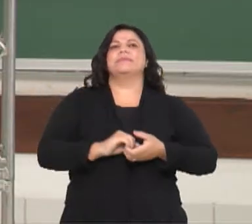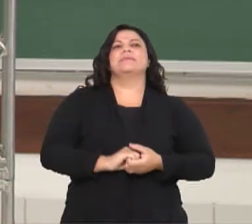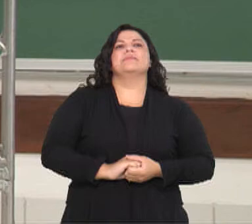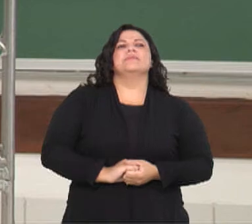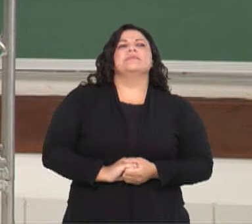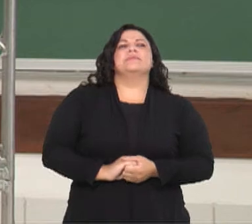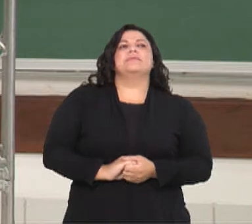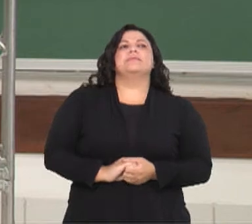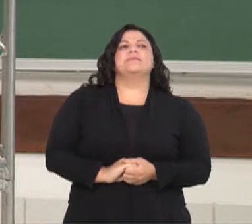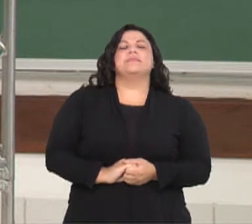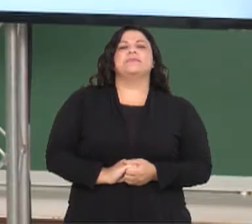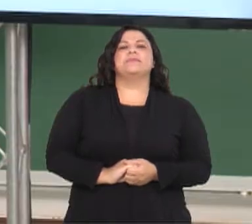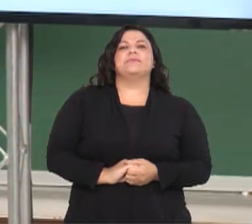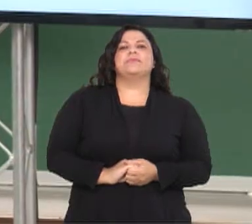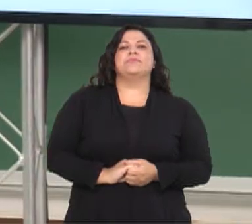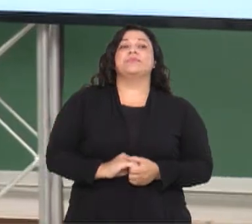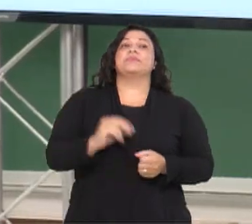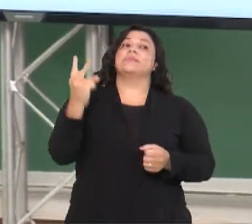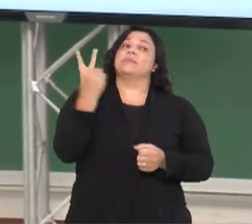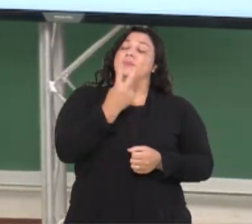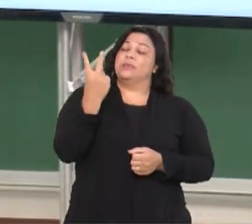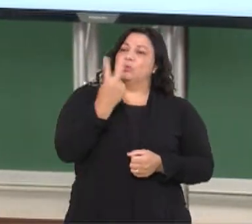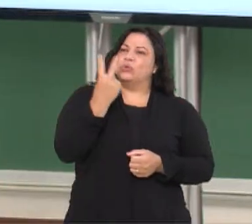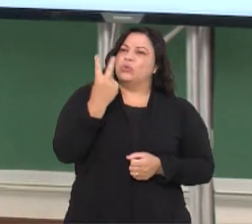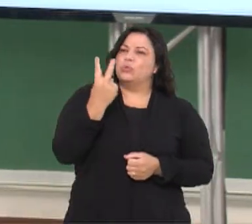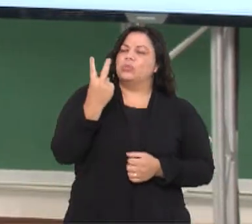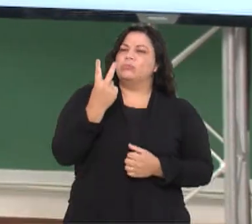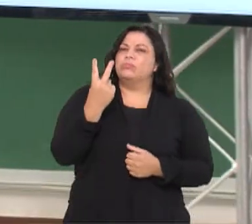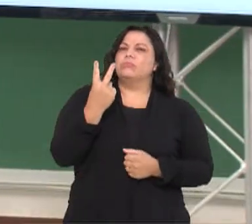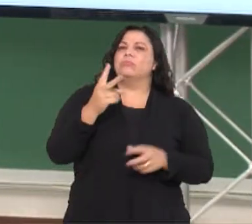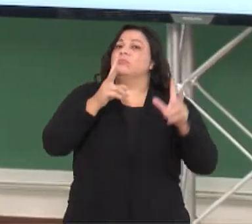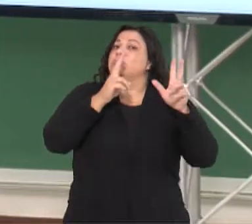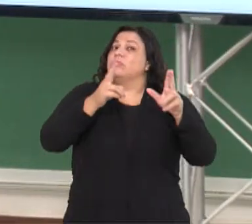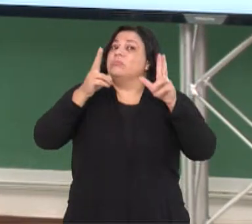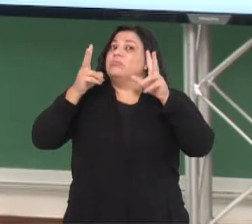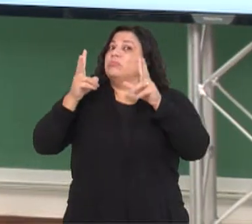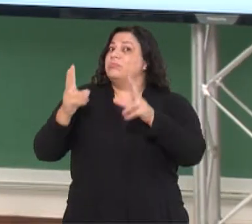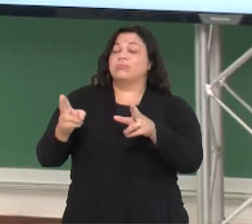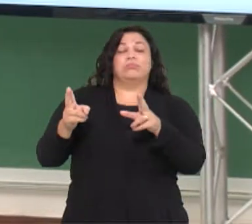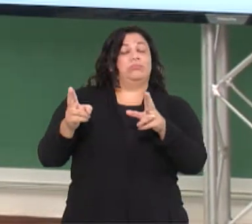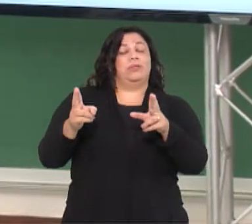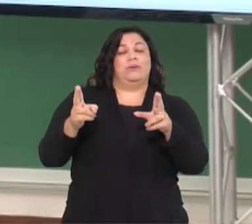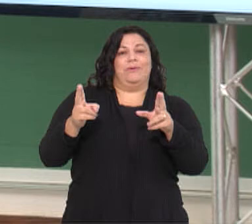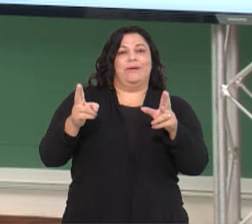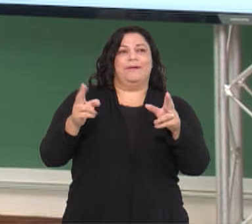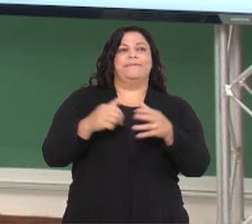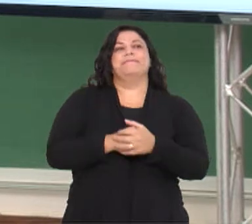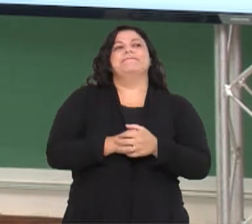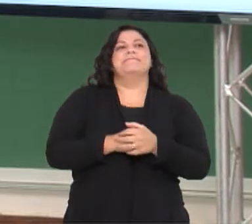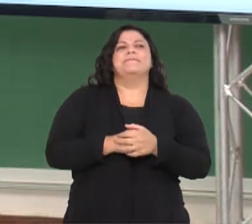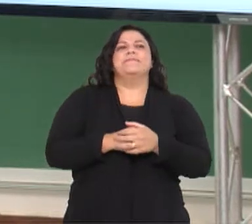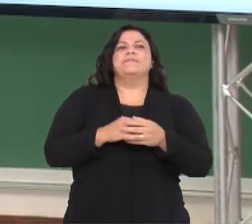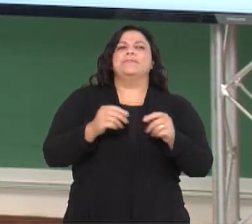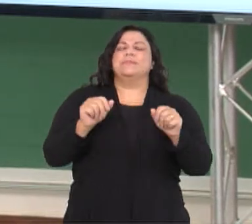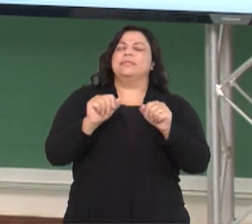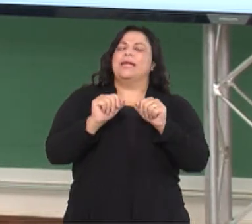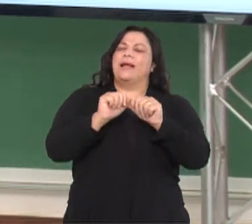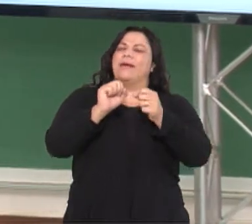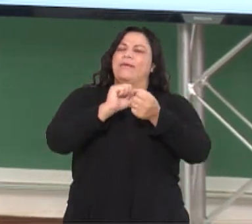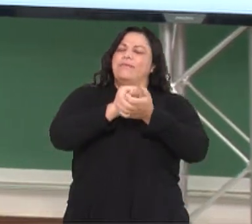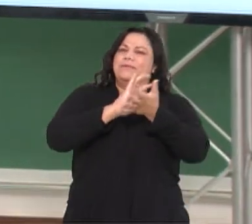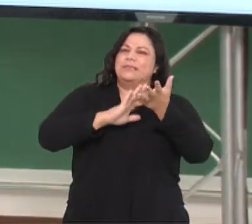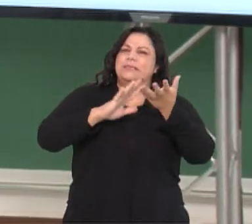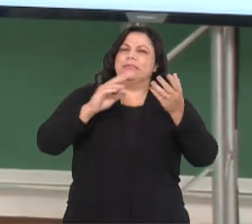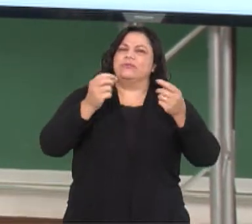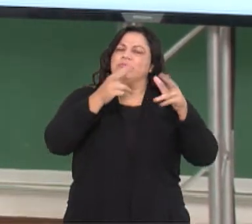segundo, mesma coisa, olha para frente qual é o coeficiente das variáveis que tem mesmo grau de